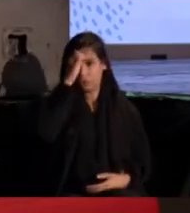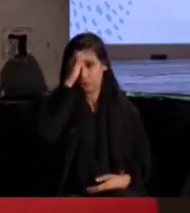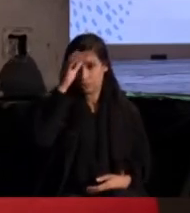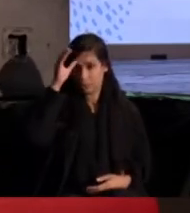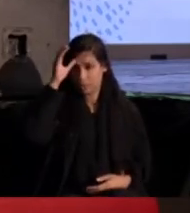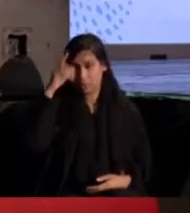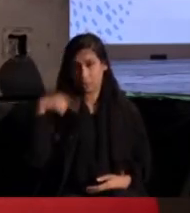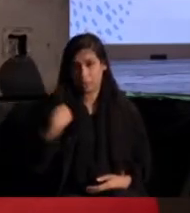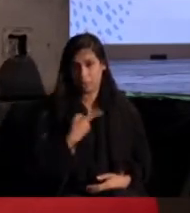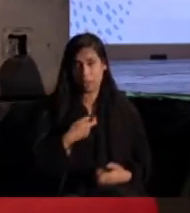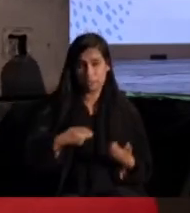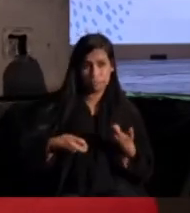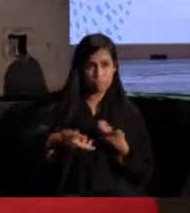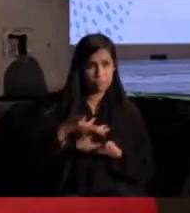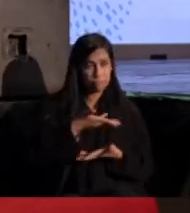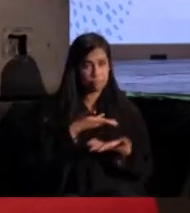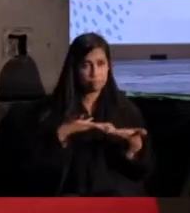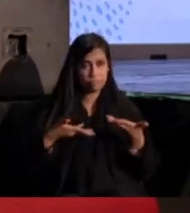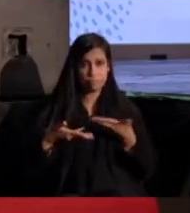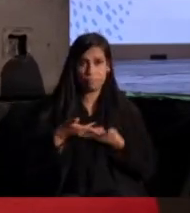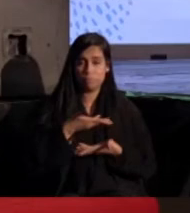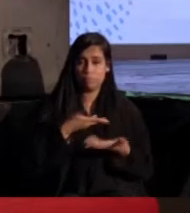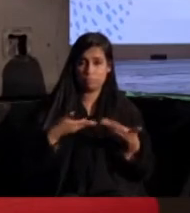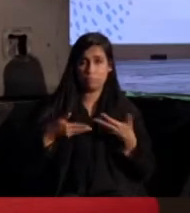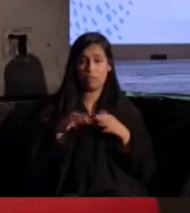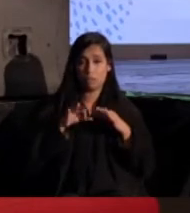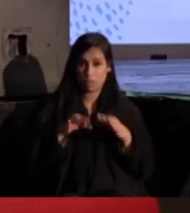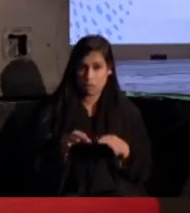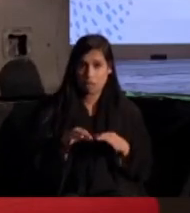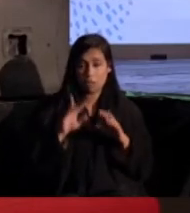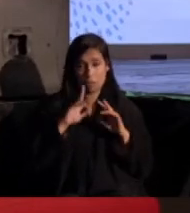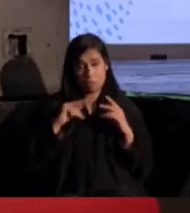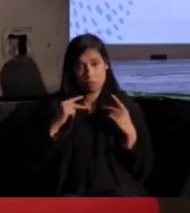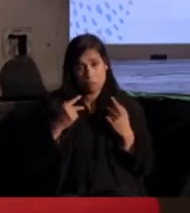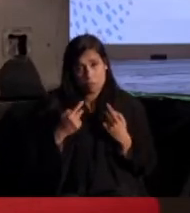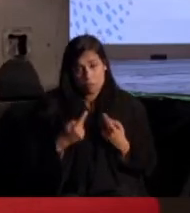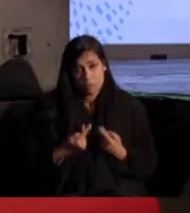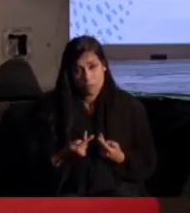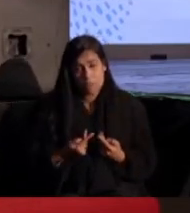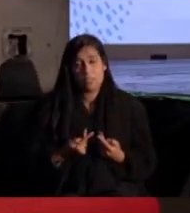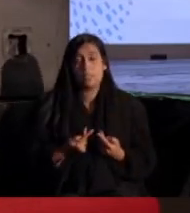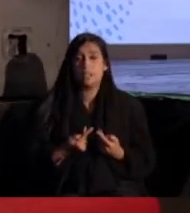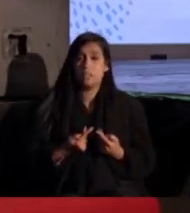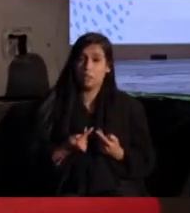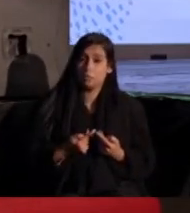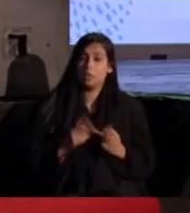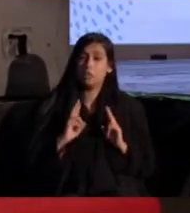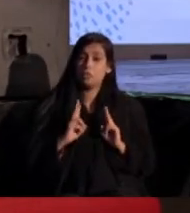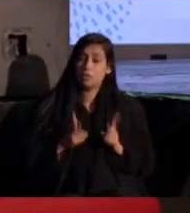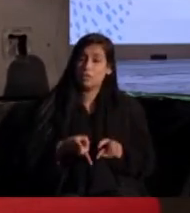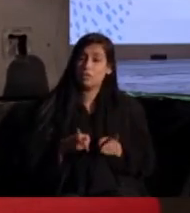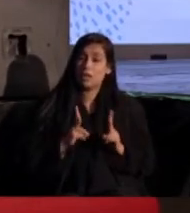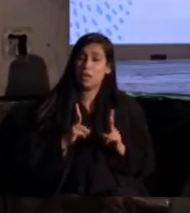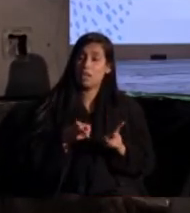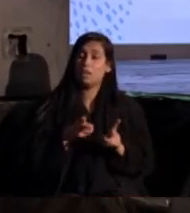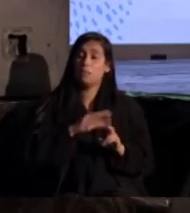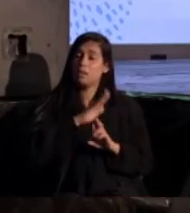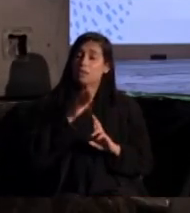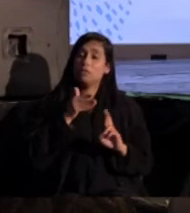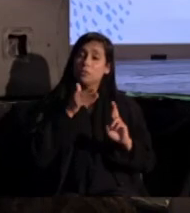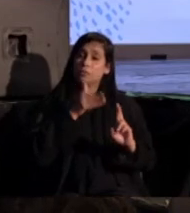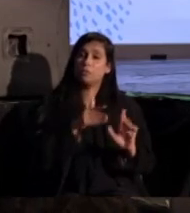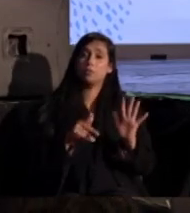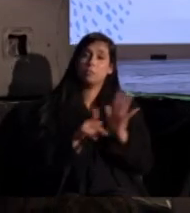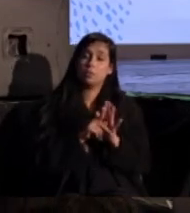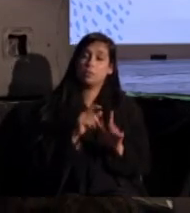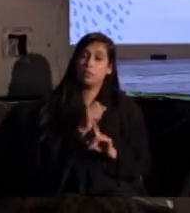né, dessas coisas todas, né? E o Saramago vai fazer referência, então, ele faz referência a esses socialismos, mas a verdade é que uma